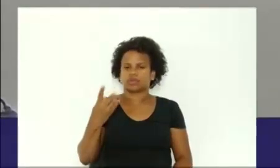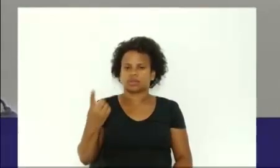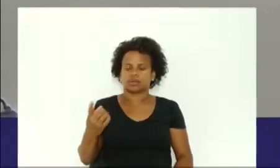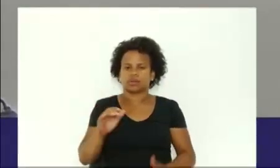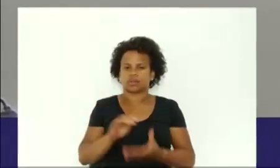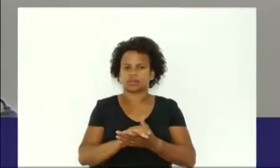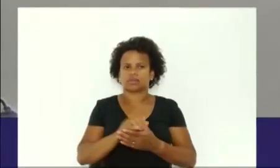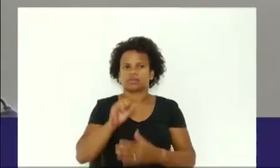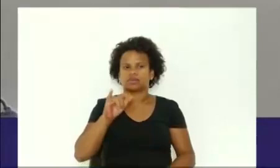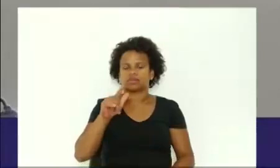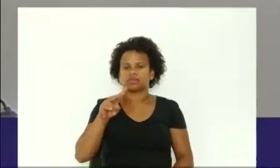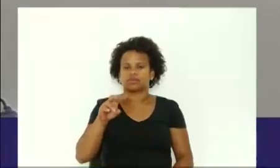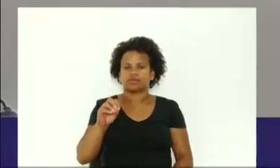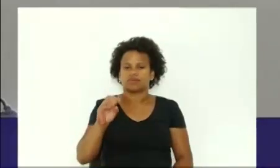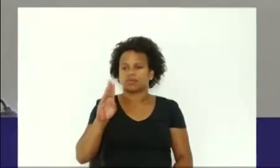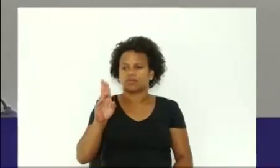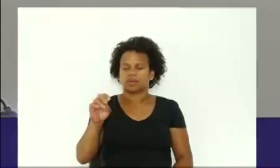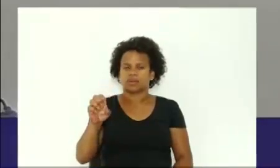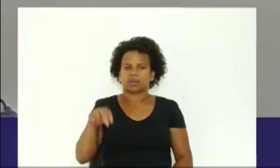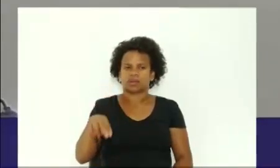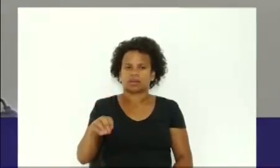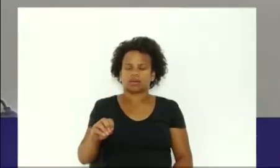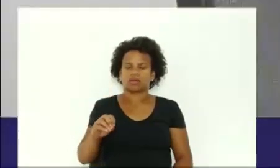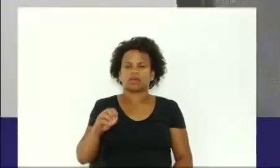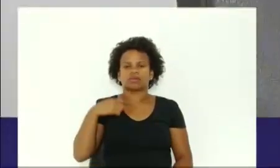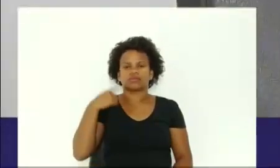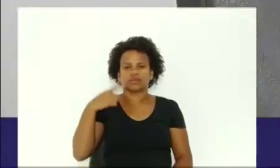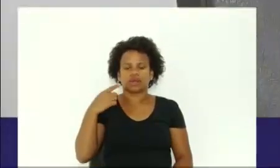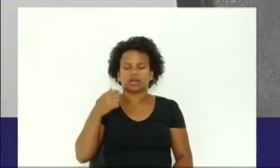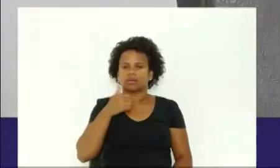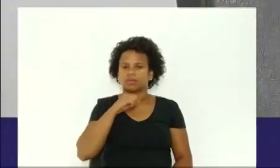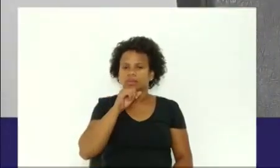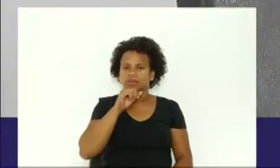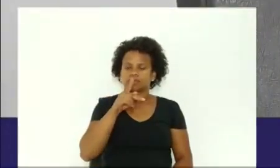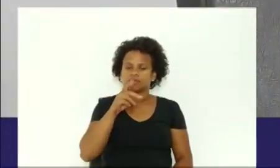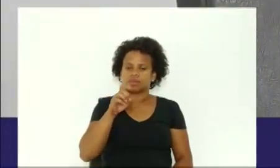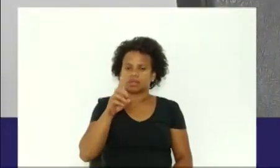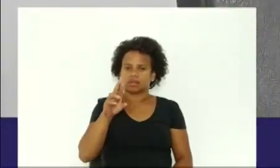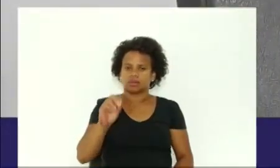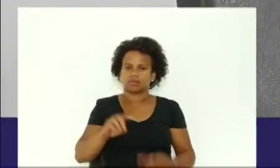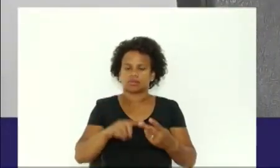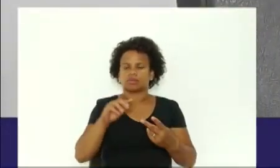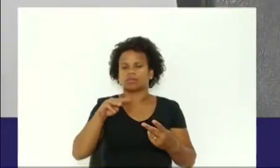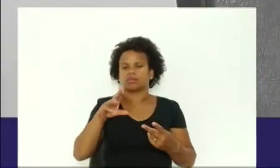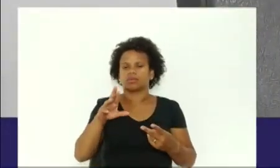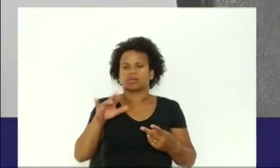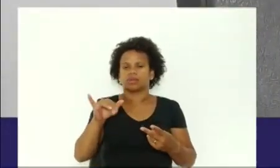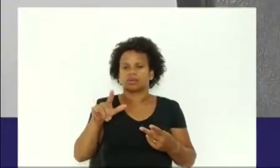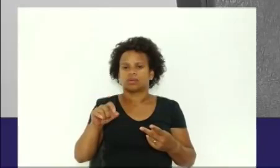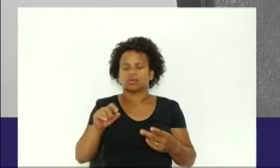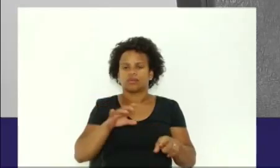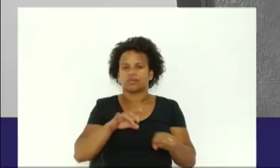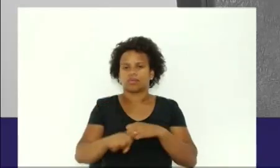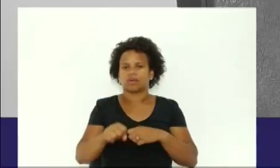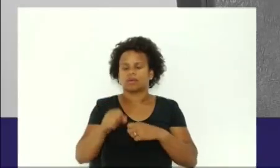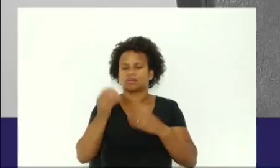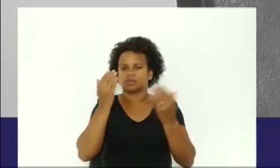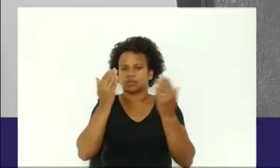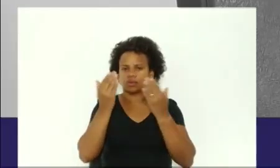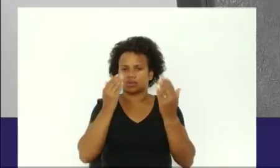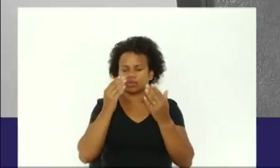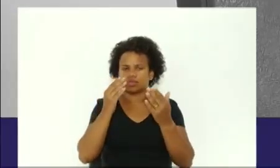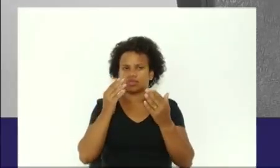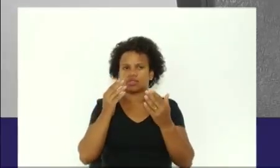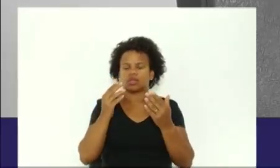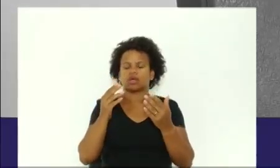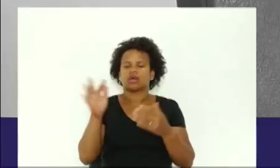Bueno, advogado, e mãe de Pedro, de 10 anos, e Murilo, de 3 anos. Formada em psicologia pela Universidade do Sagrado